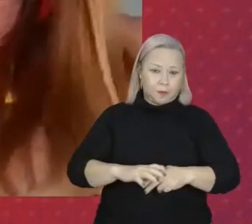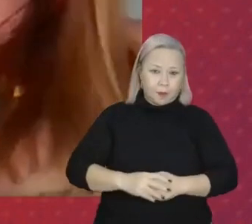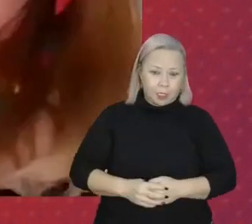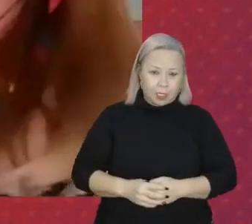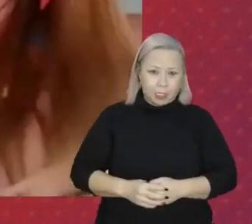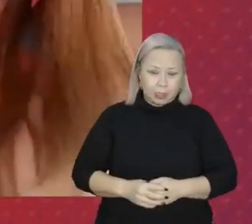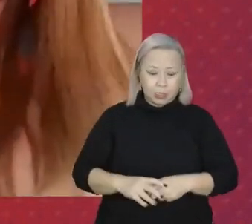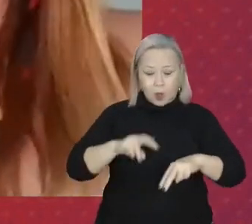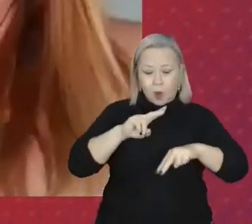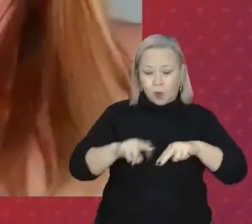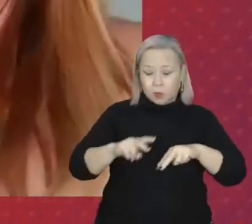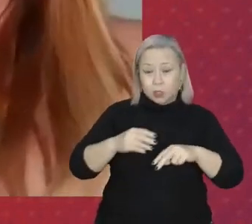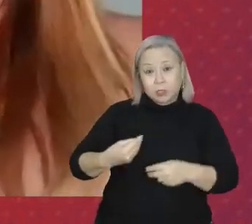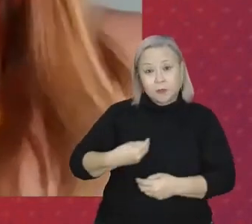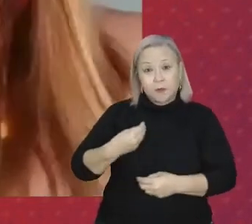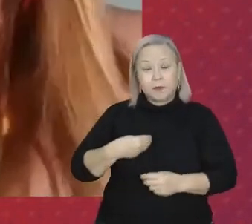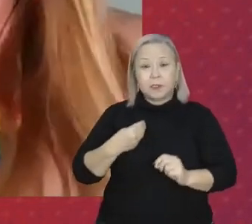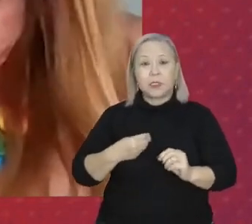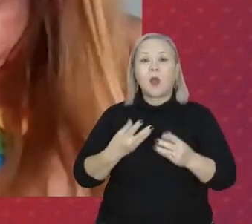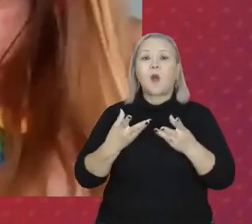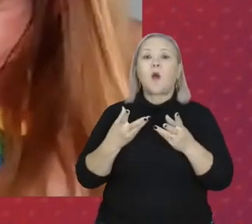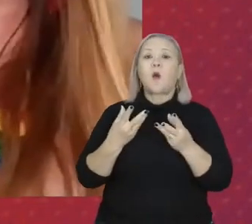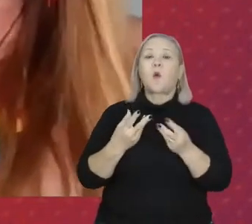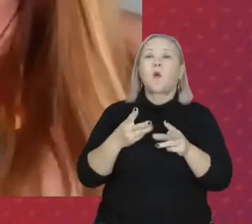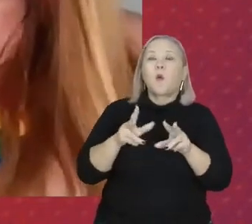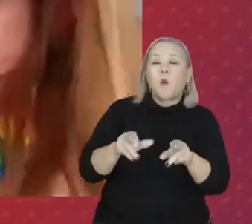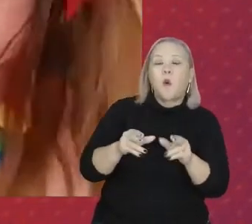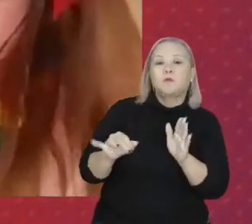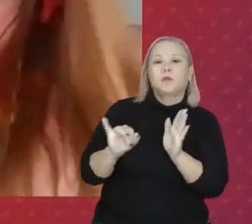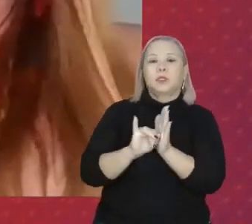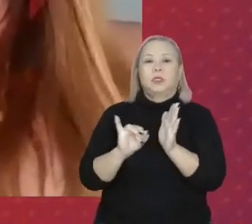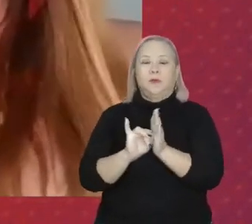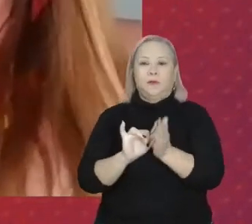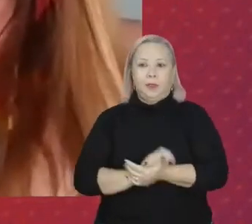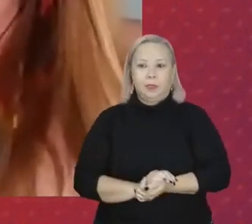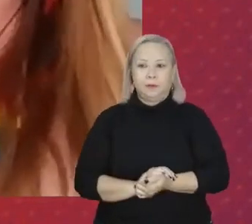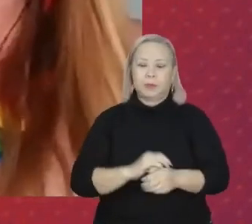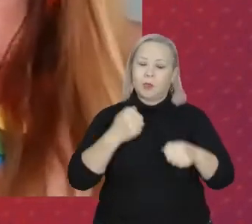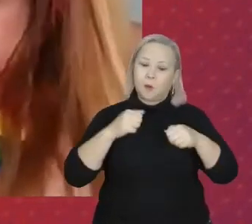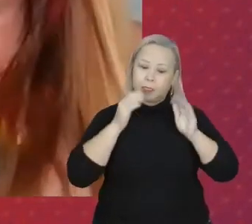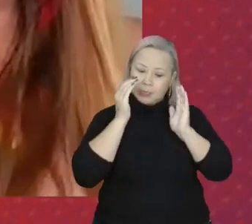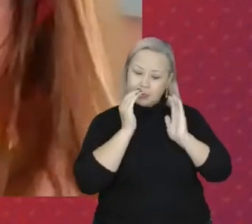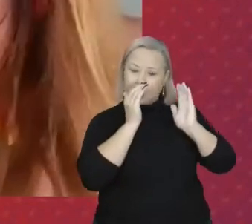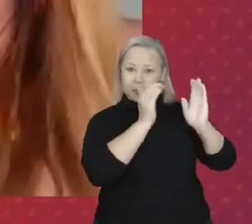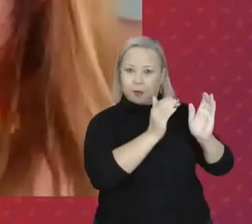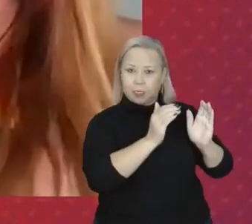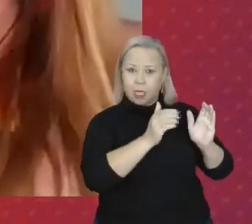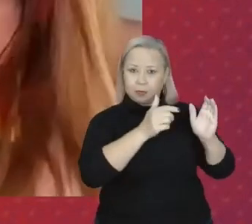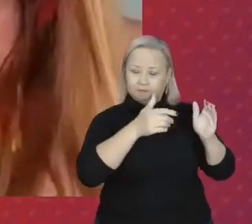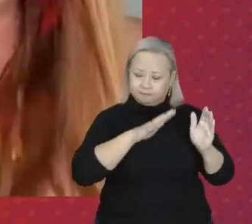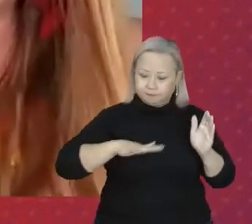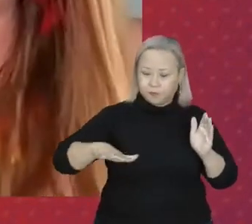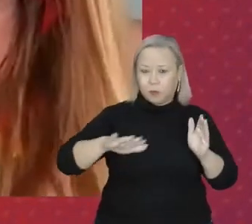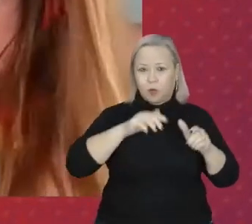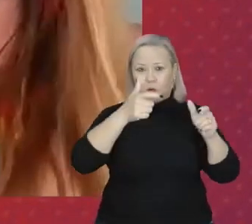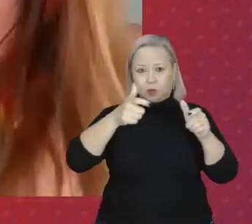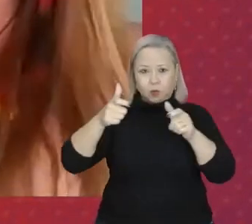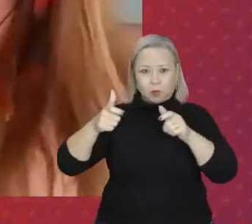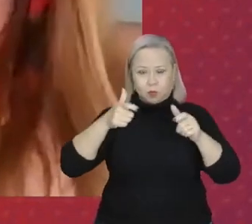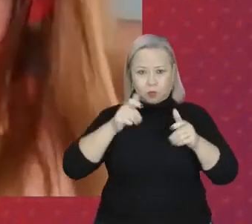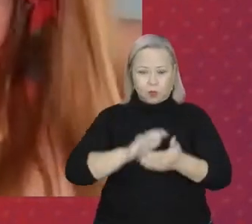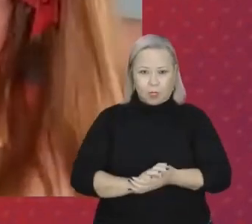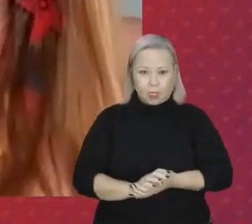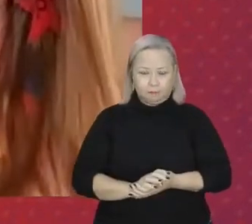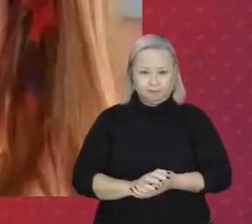gênero com o qual ela se identifica, precisa ser respeitado em todos os espaços. O espaço da militância, o espaço do afeto,